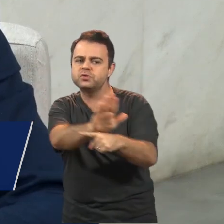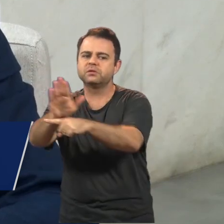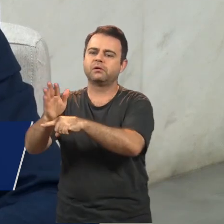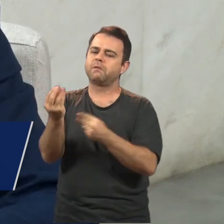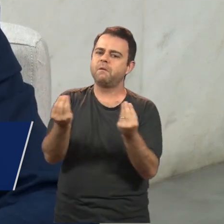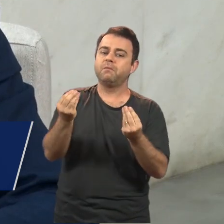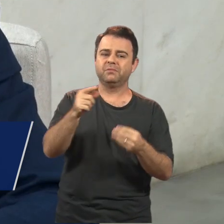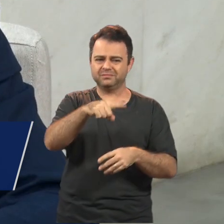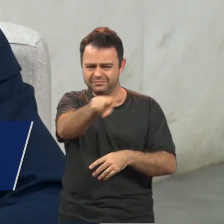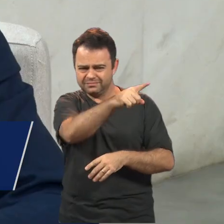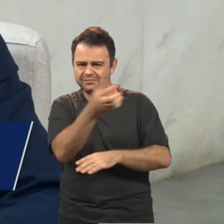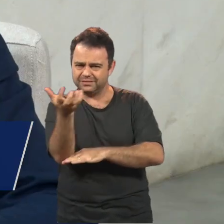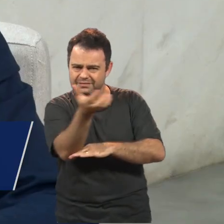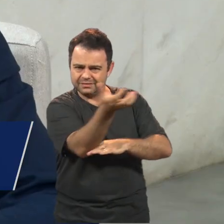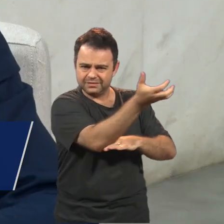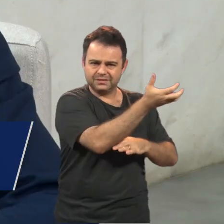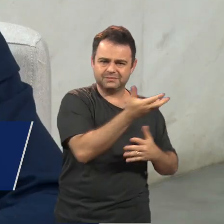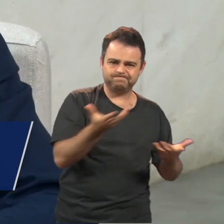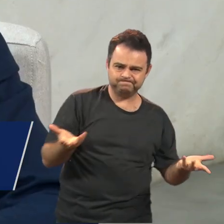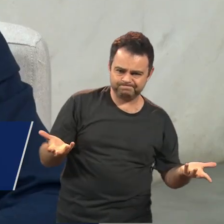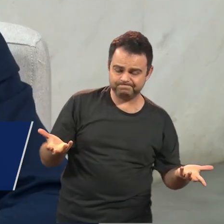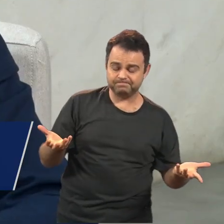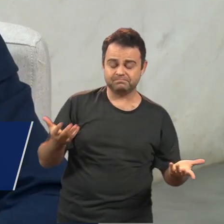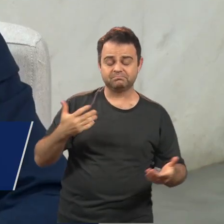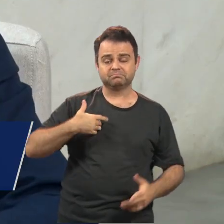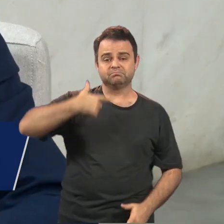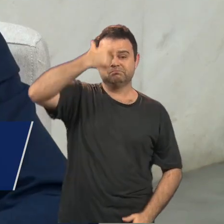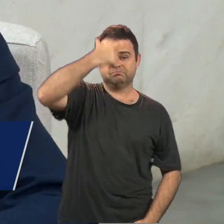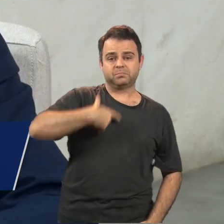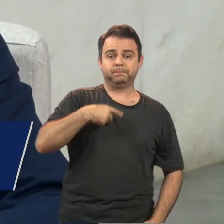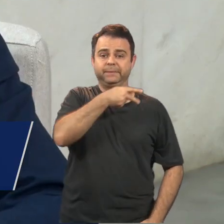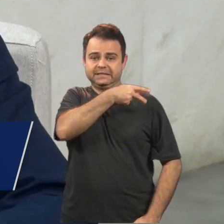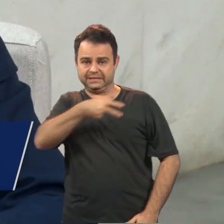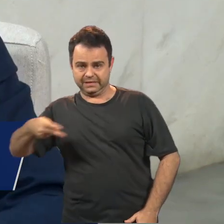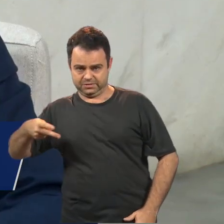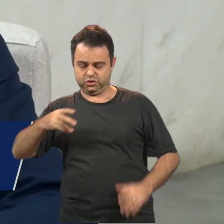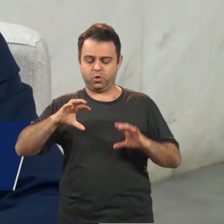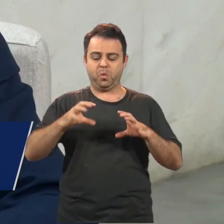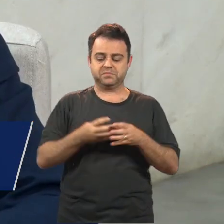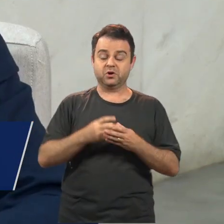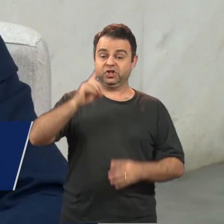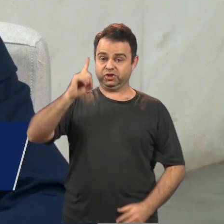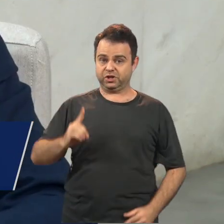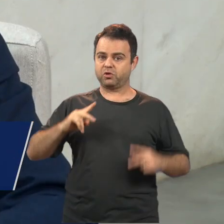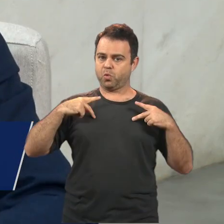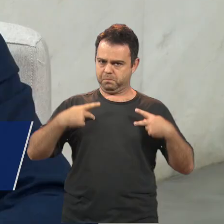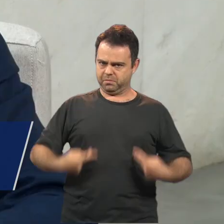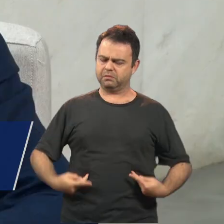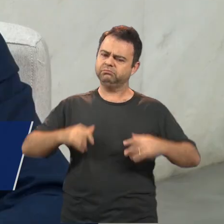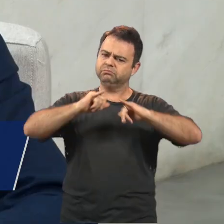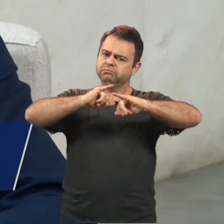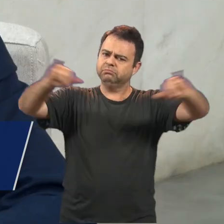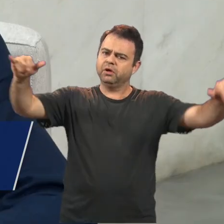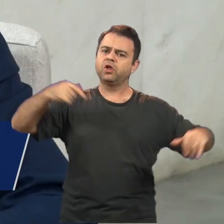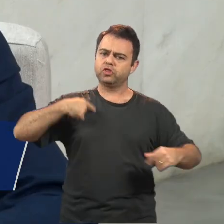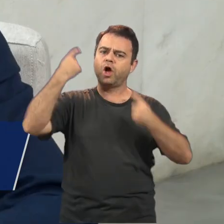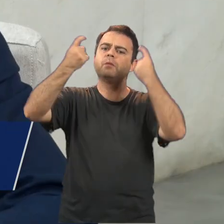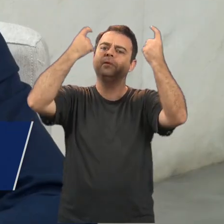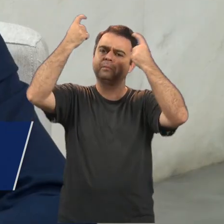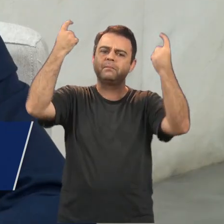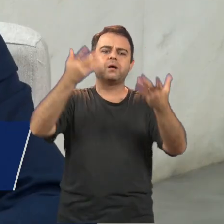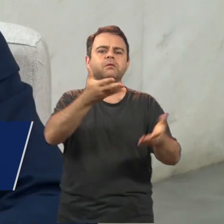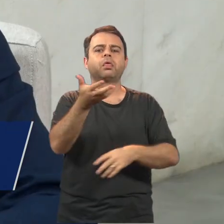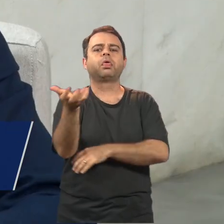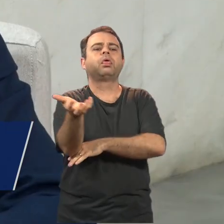Direitos Humanos, nós temos que deixar claro que nós se preocupamos, sim, com aquela pessoa que está em condição de rua e vulnerabilidade, aquela pessoa que não tem um teto, não tem